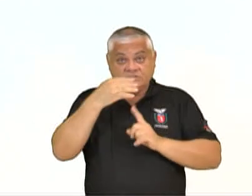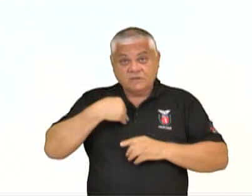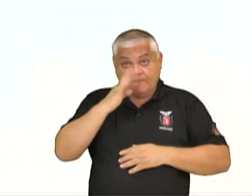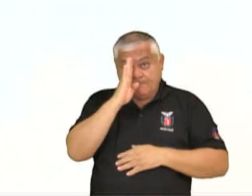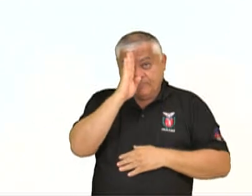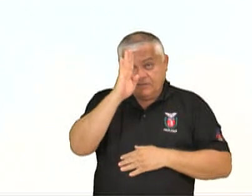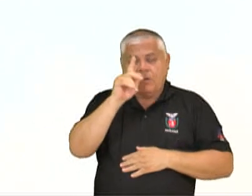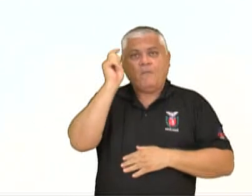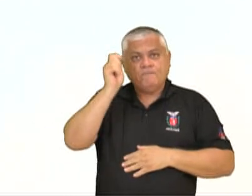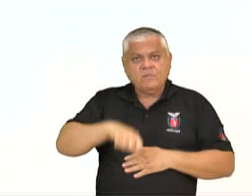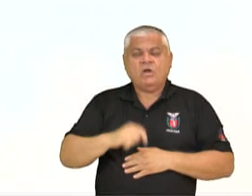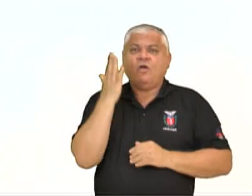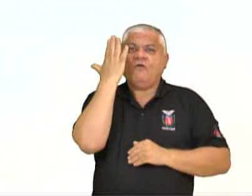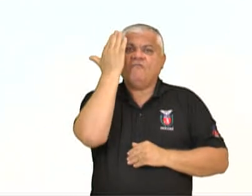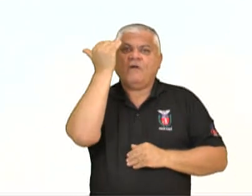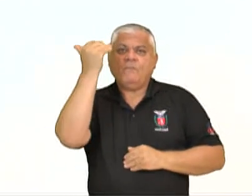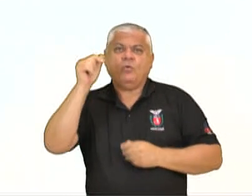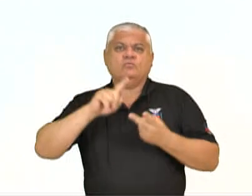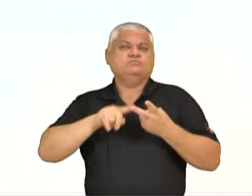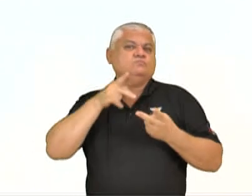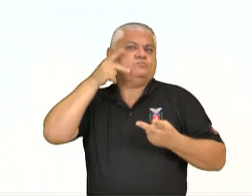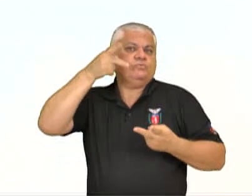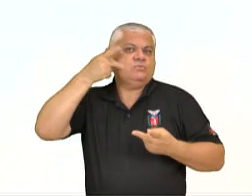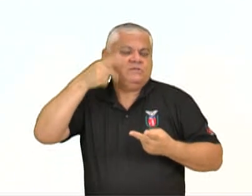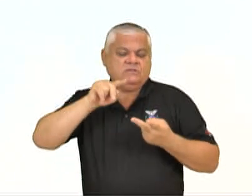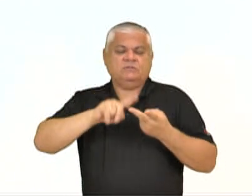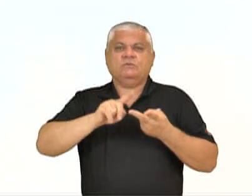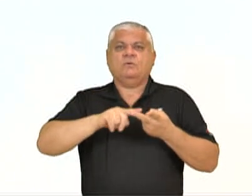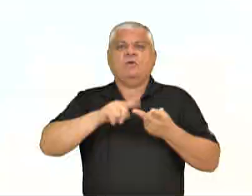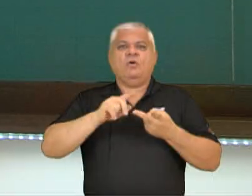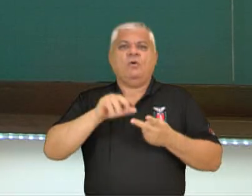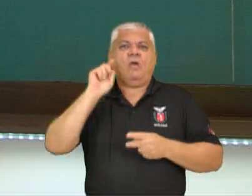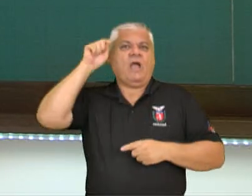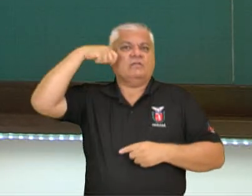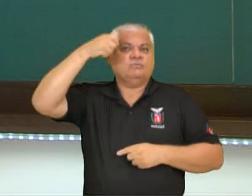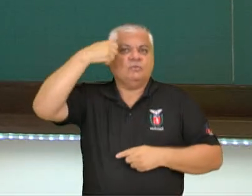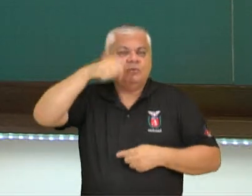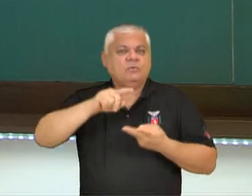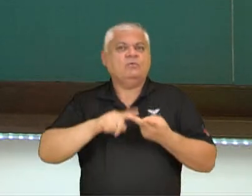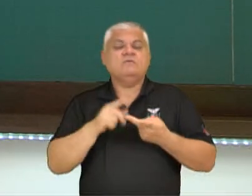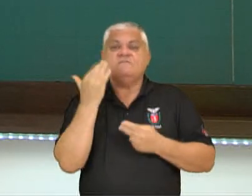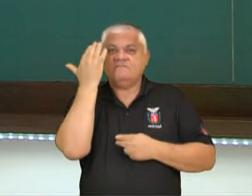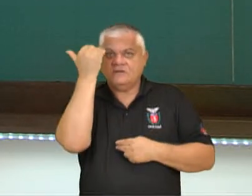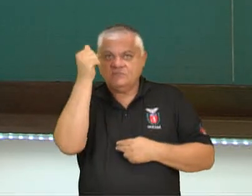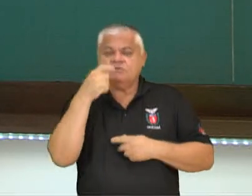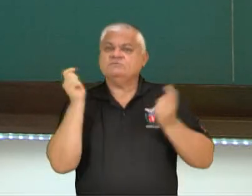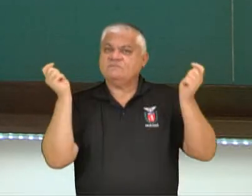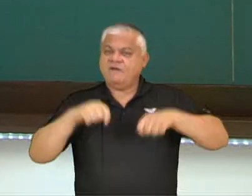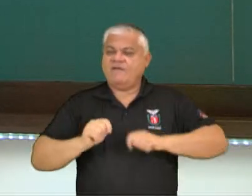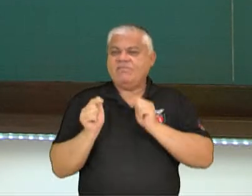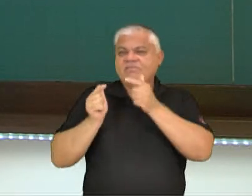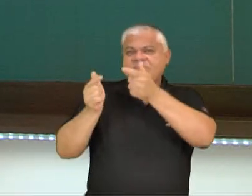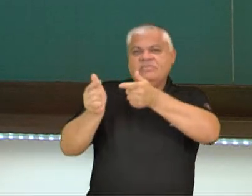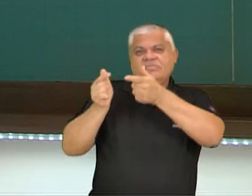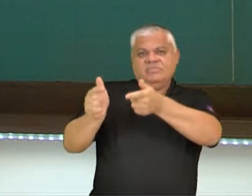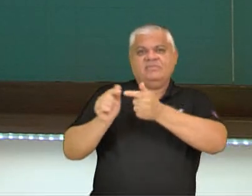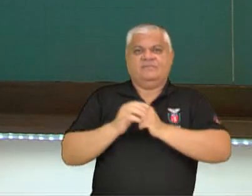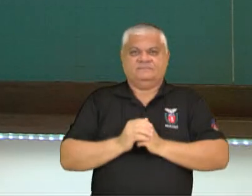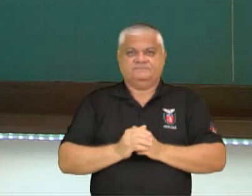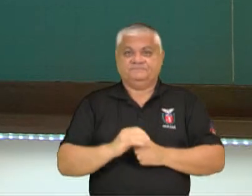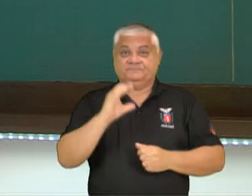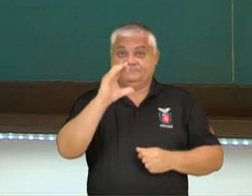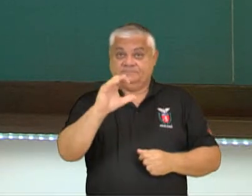figuras públicas, como políticos ou artistas. As charges, então, geralmente são